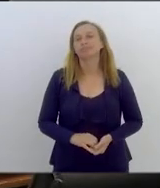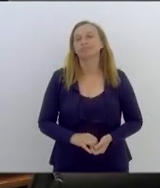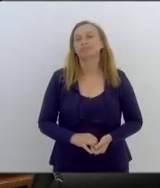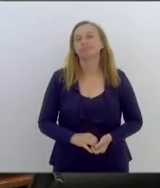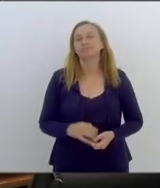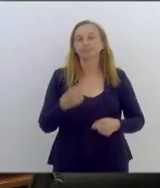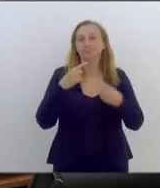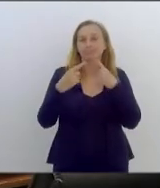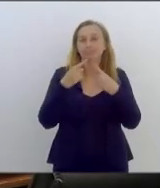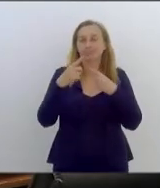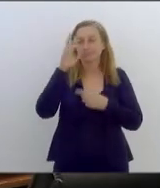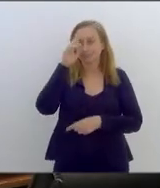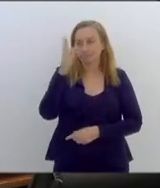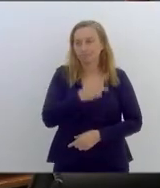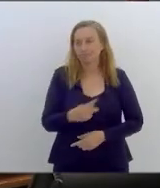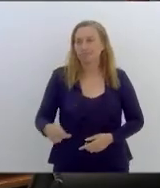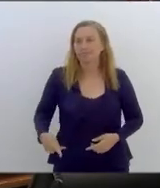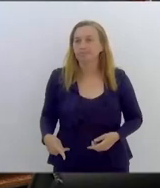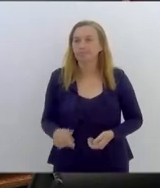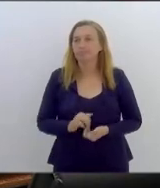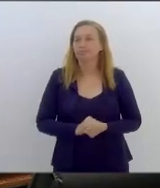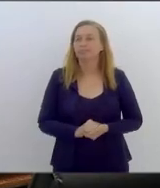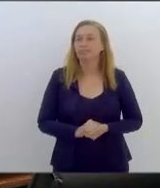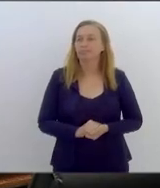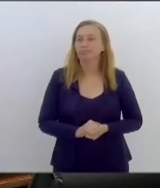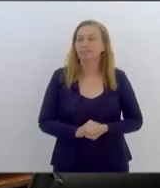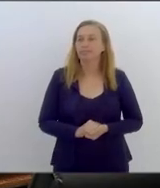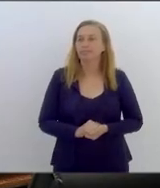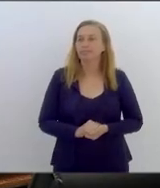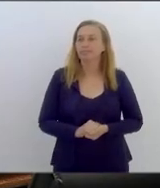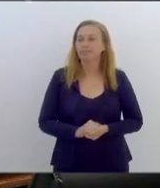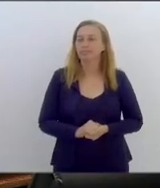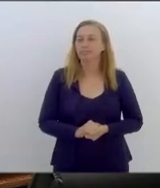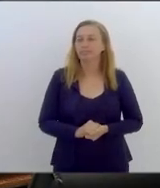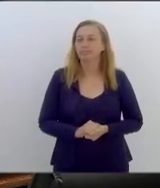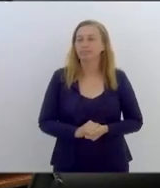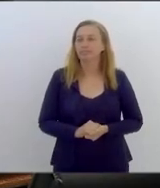Para discutir, senhor presidente. Para discutir, senhor presidente.